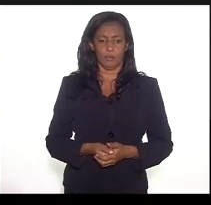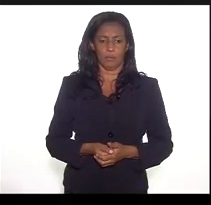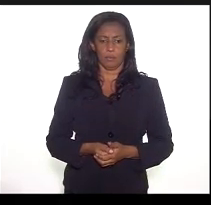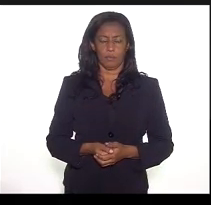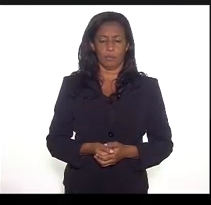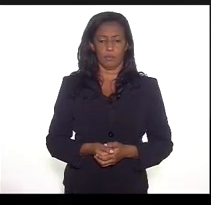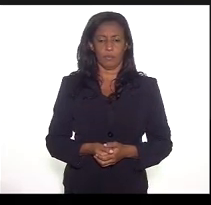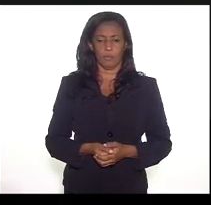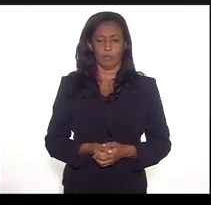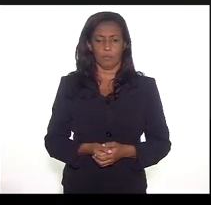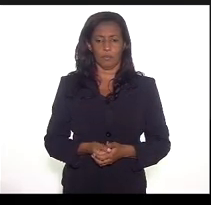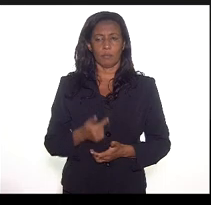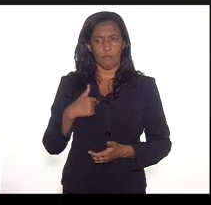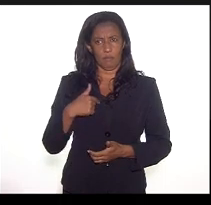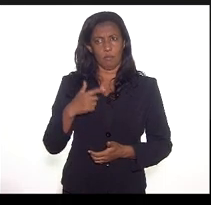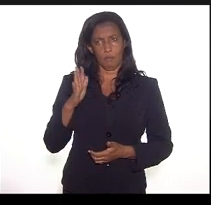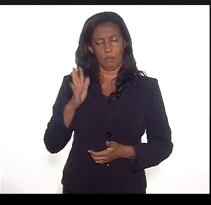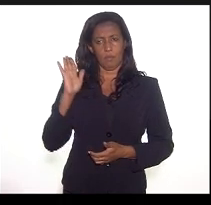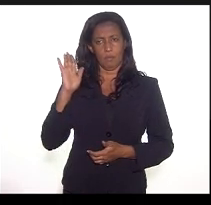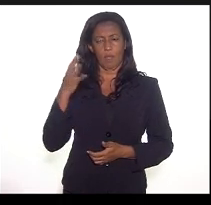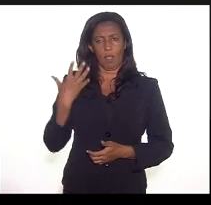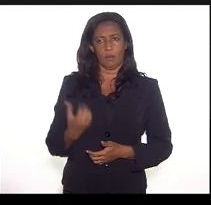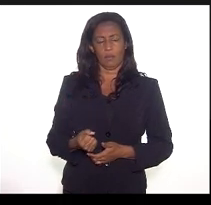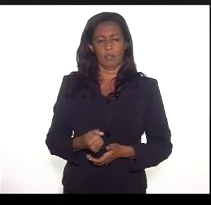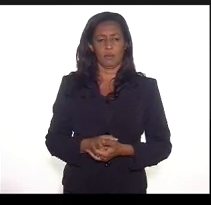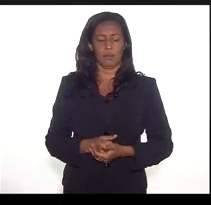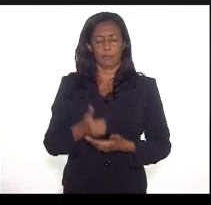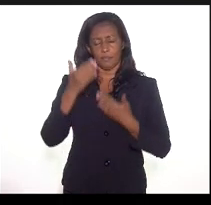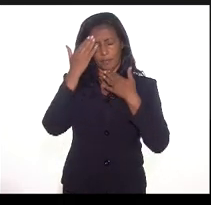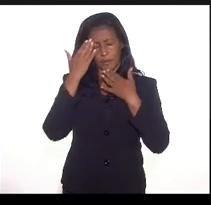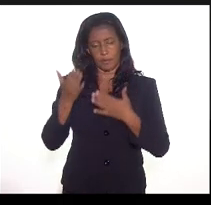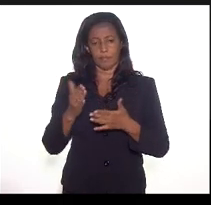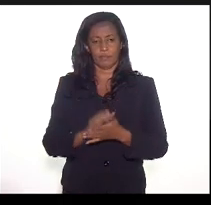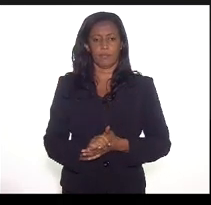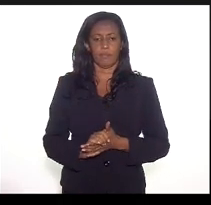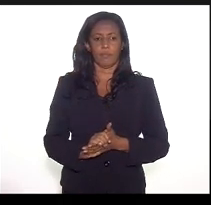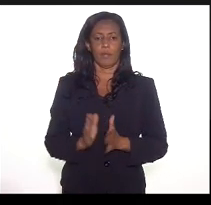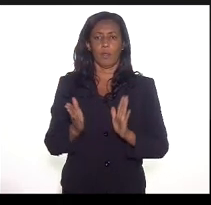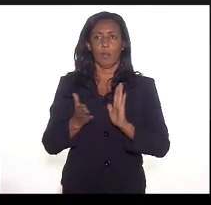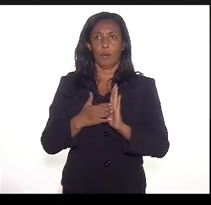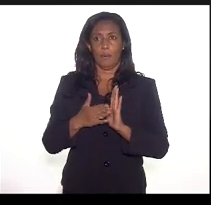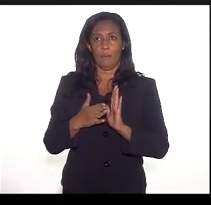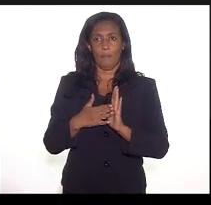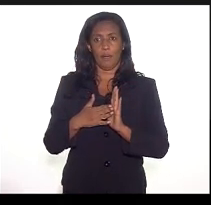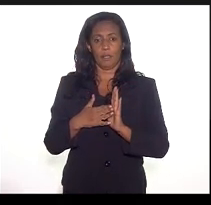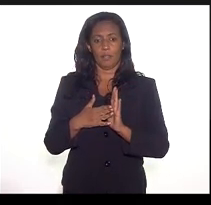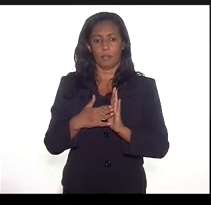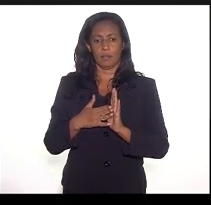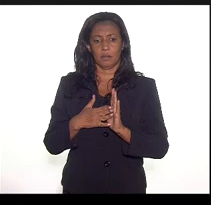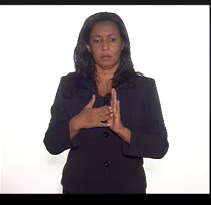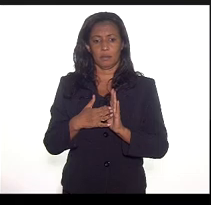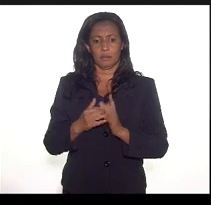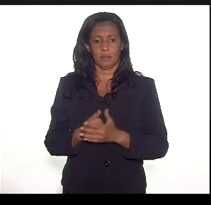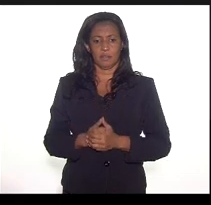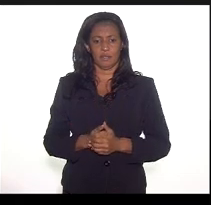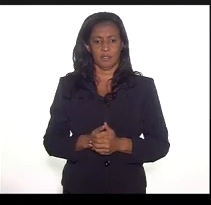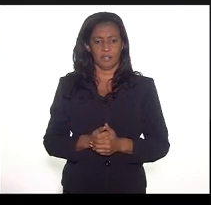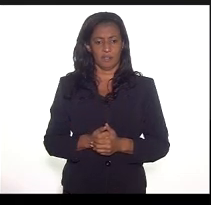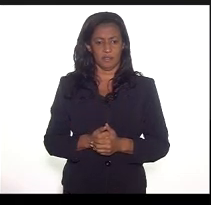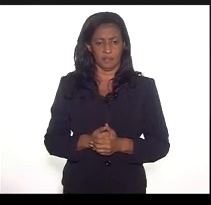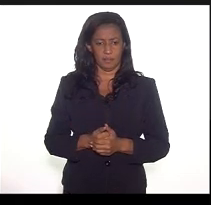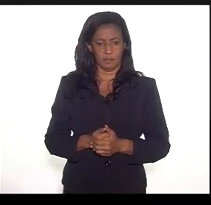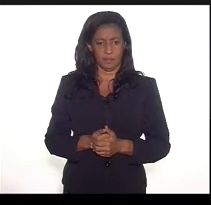trabalhos. Está justificado. Obrigado. Com os pareceres emitidos... Eu emitir o parecer, Vossa